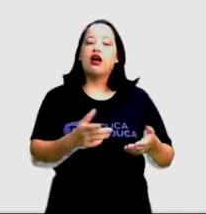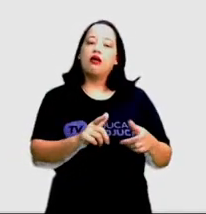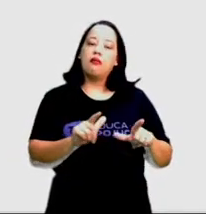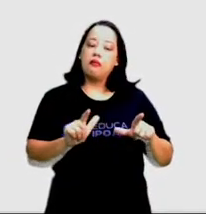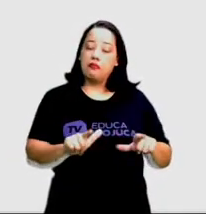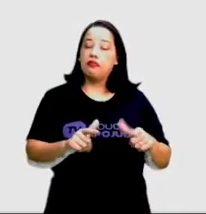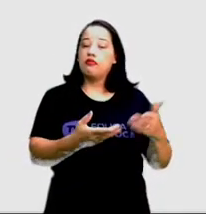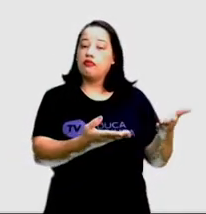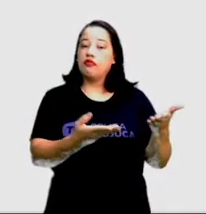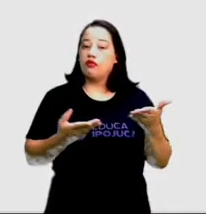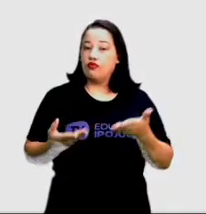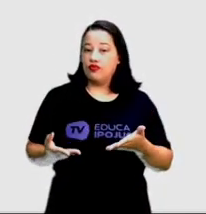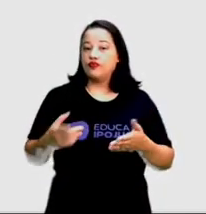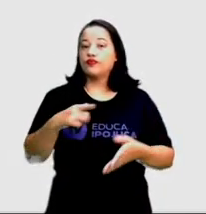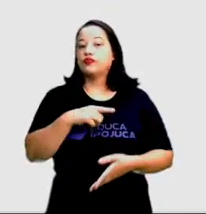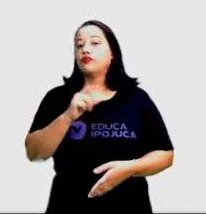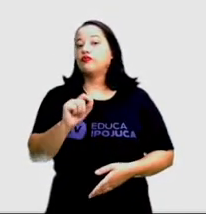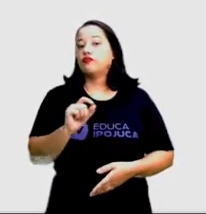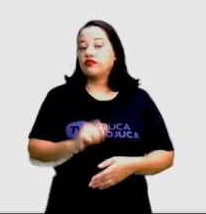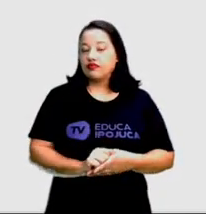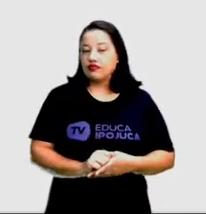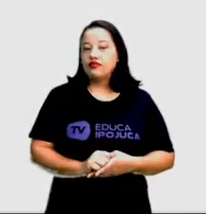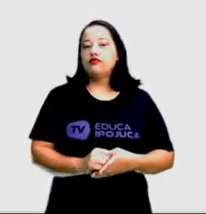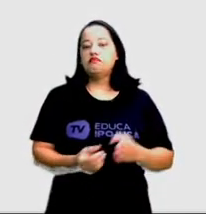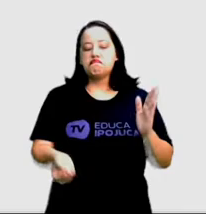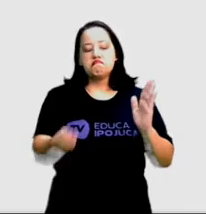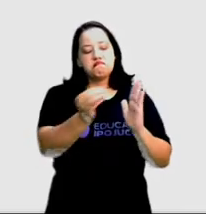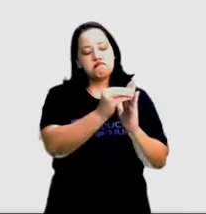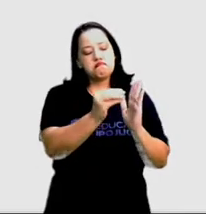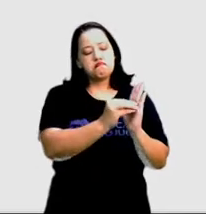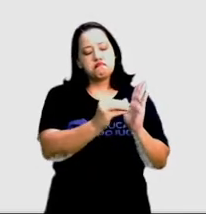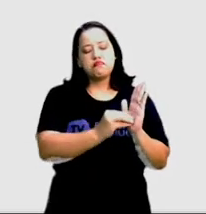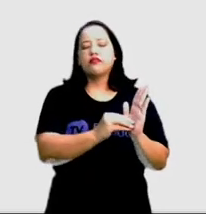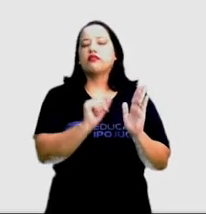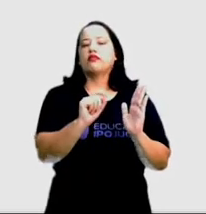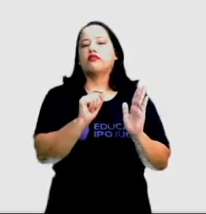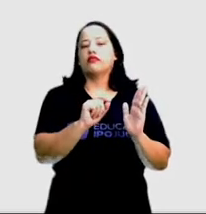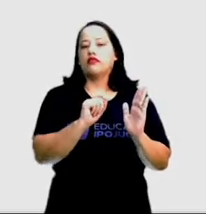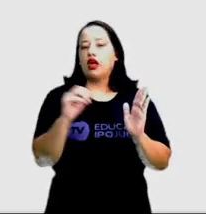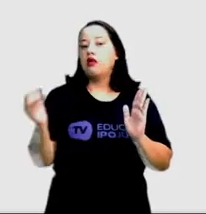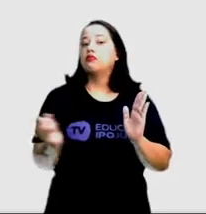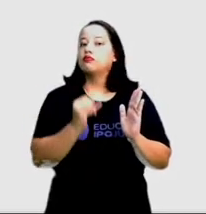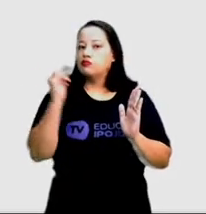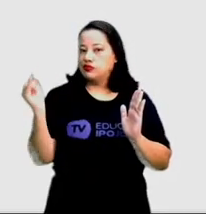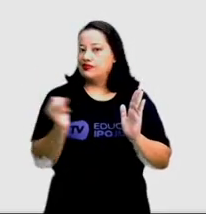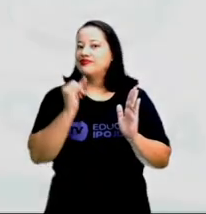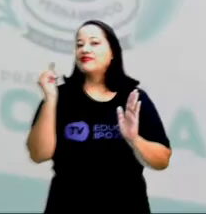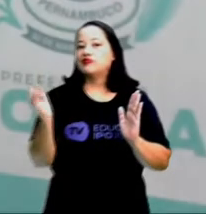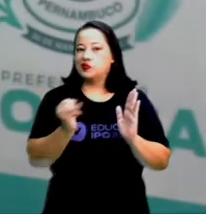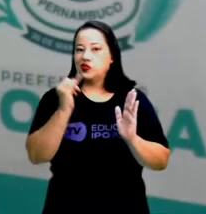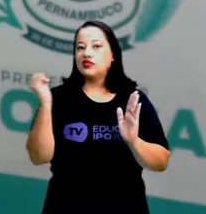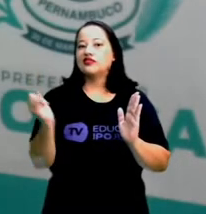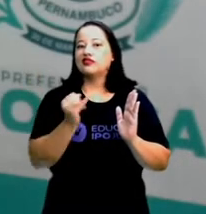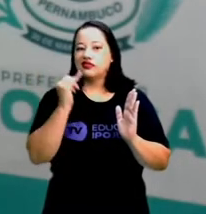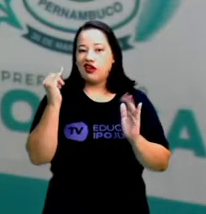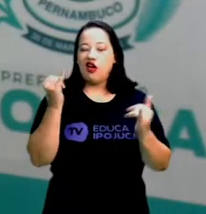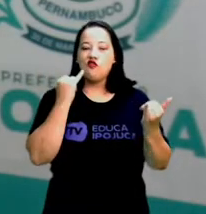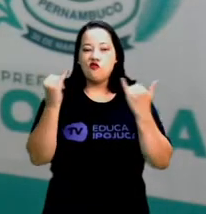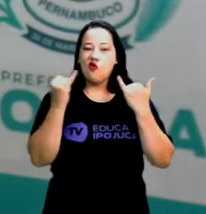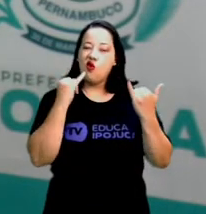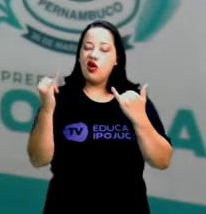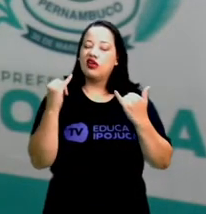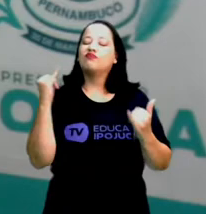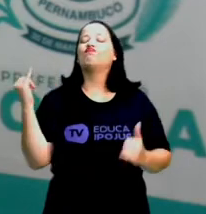convite, criançadas, estarão lá contidas informações importantíssimas,